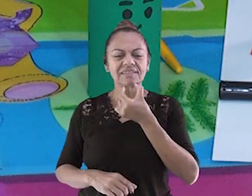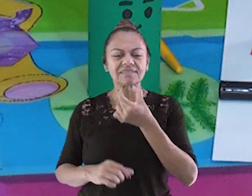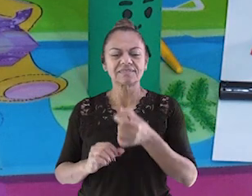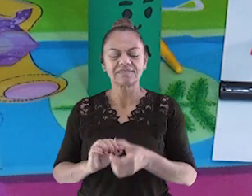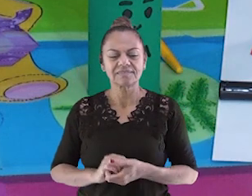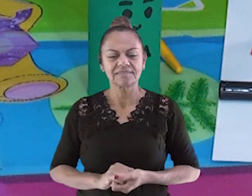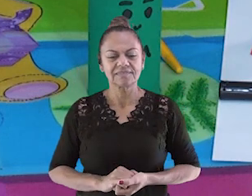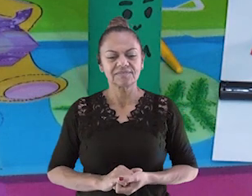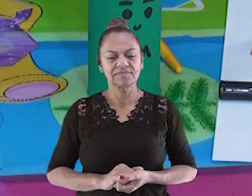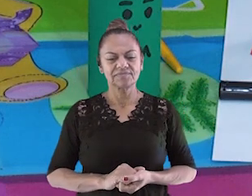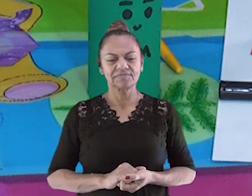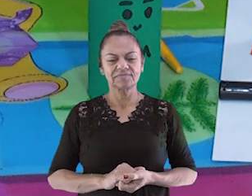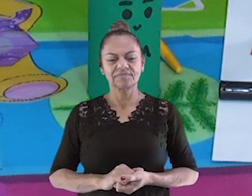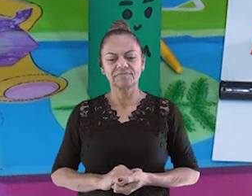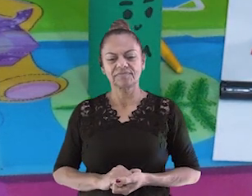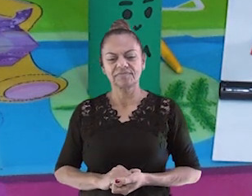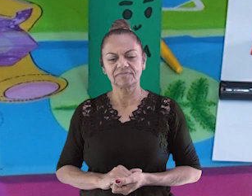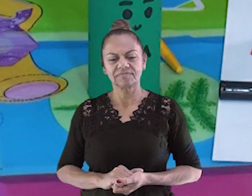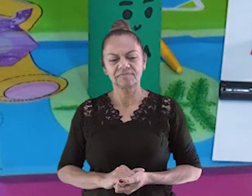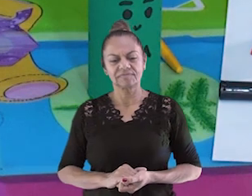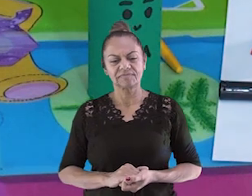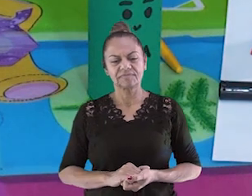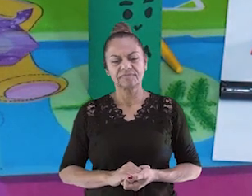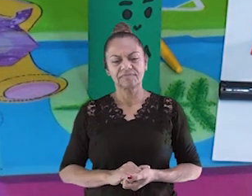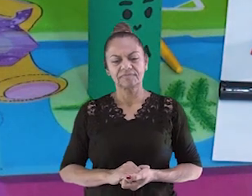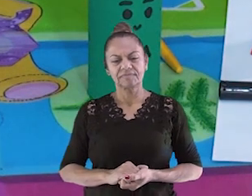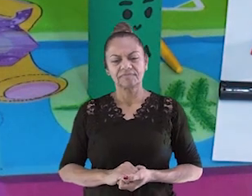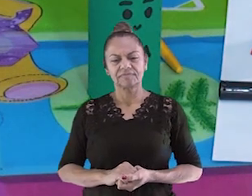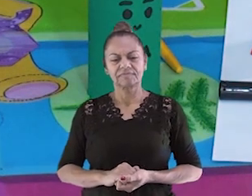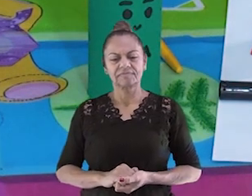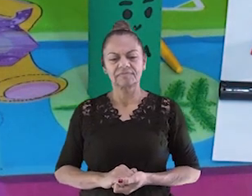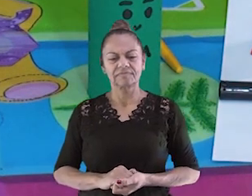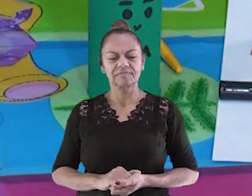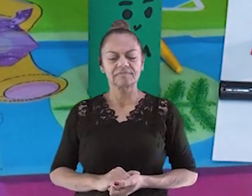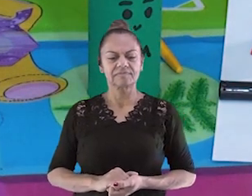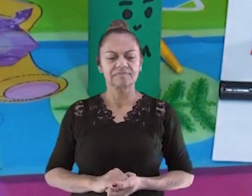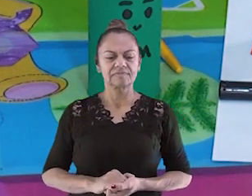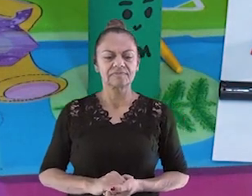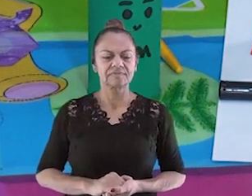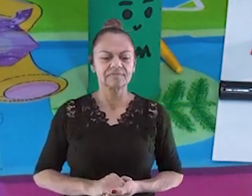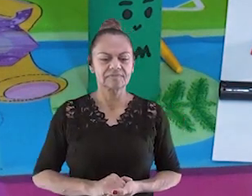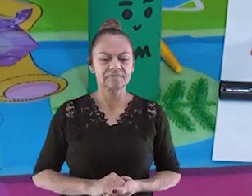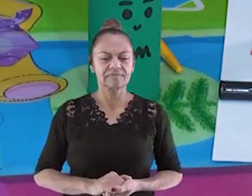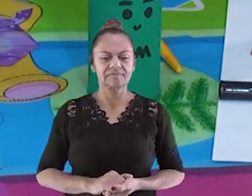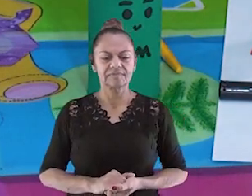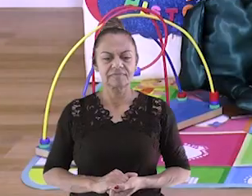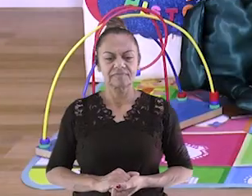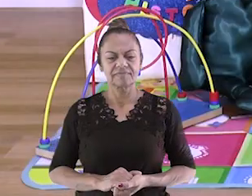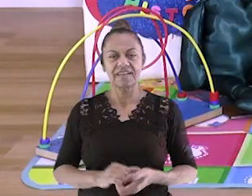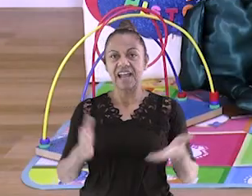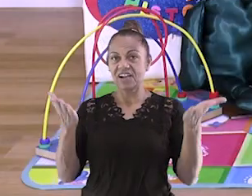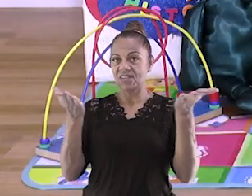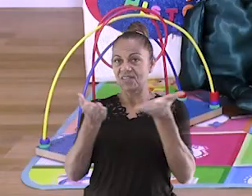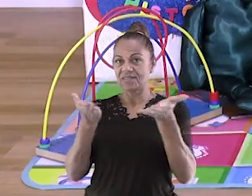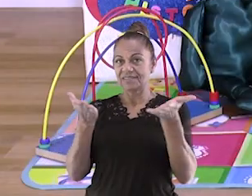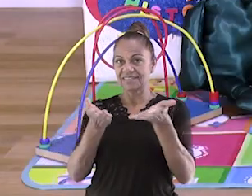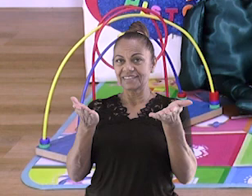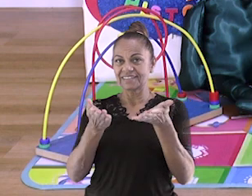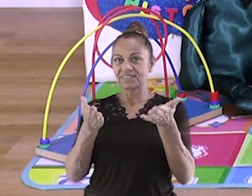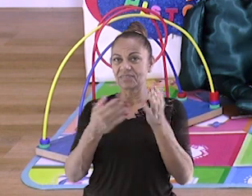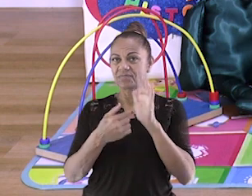uma linguinha, hein? Pronto! Beleléu está pronto aqui. Mas vou usar